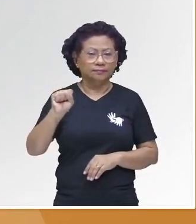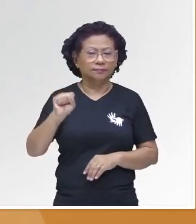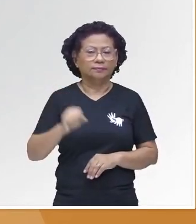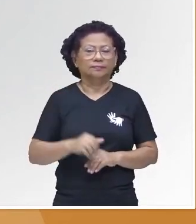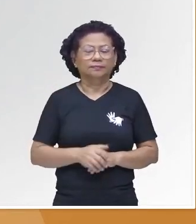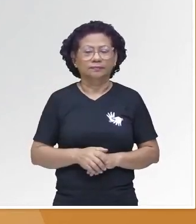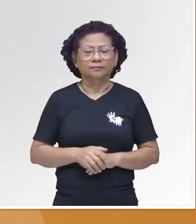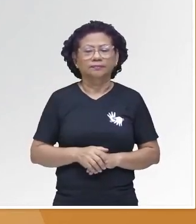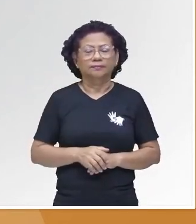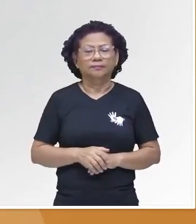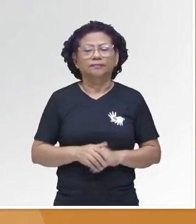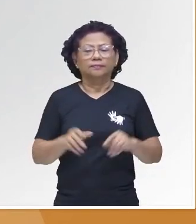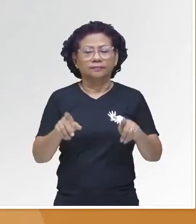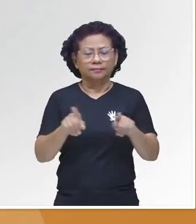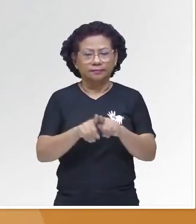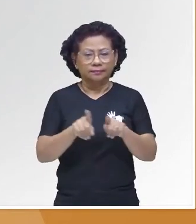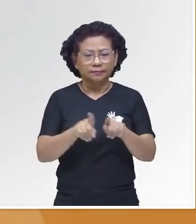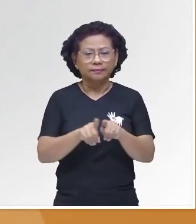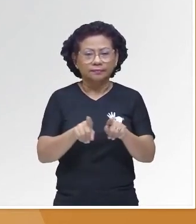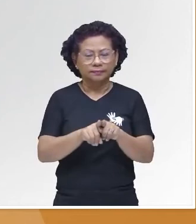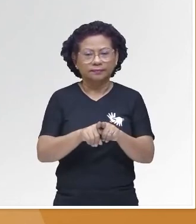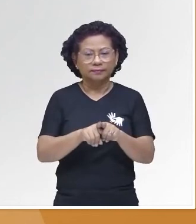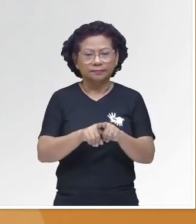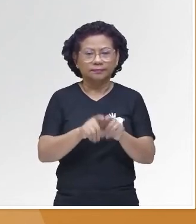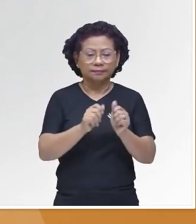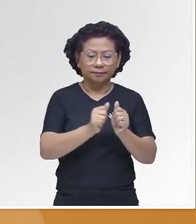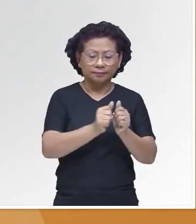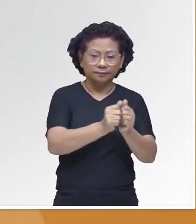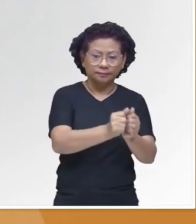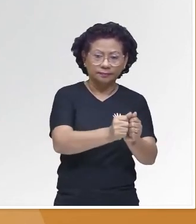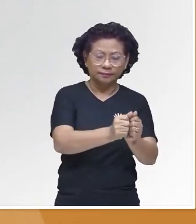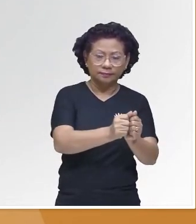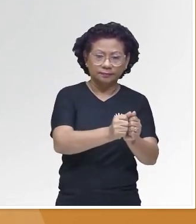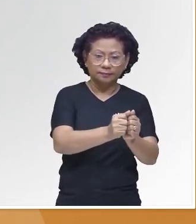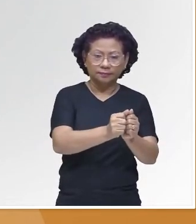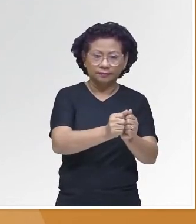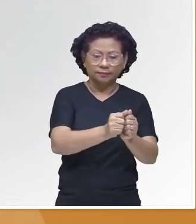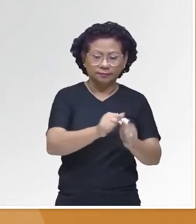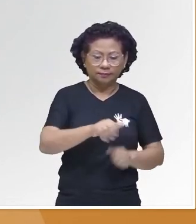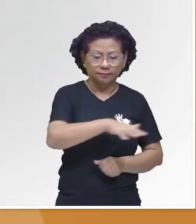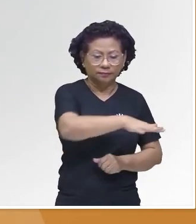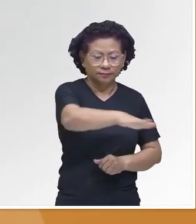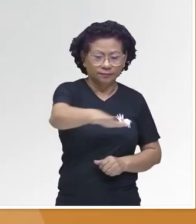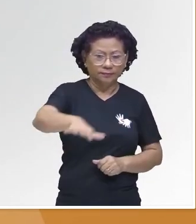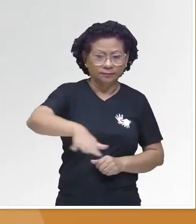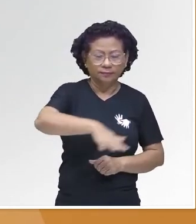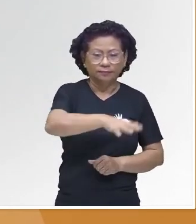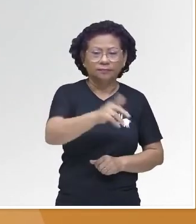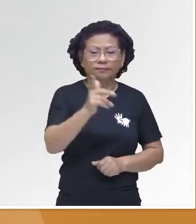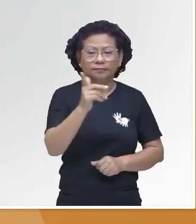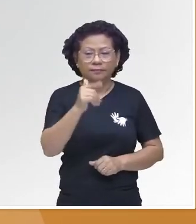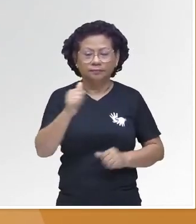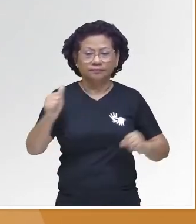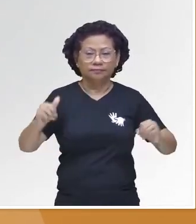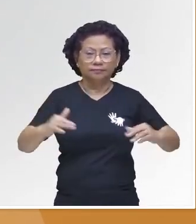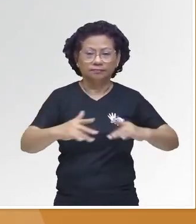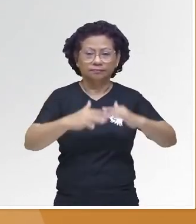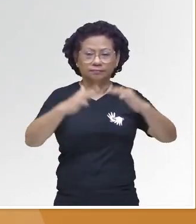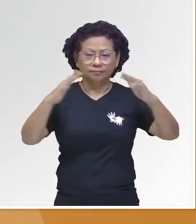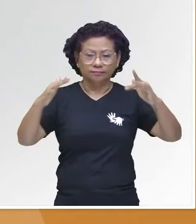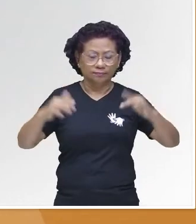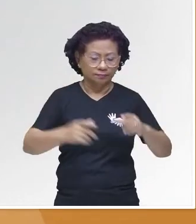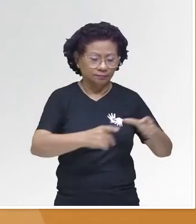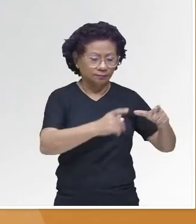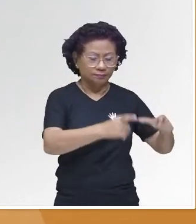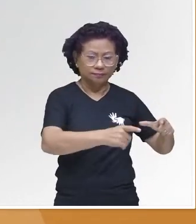natural, ele ocorre junto, né, das bacias petrolíferas. Houve a extração do petróleo, verificou que naquela mesma